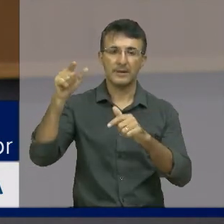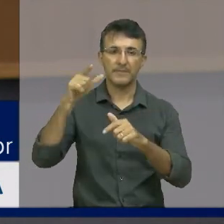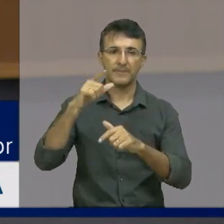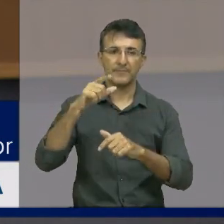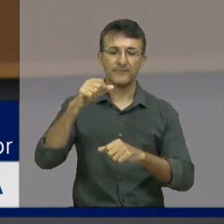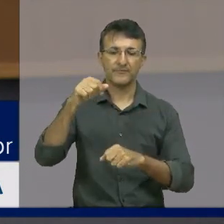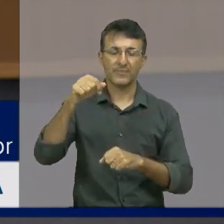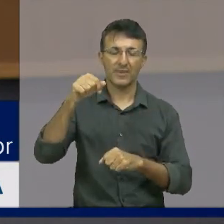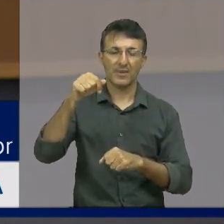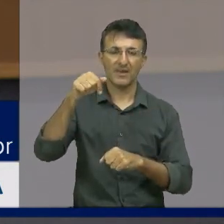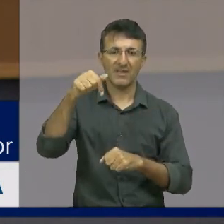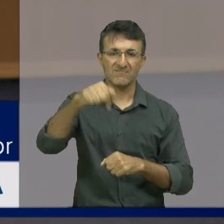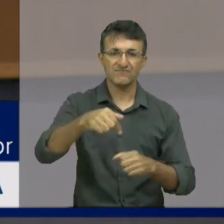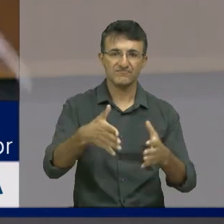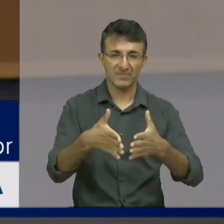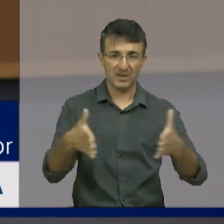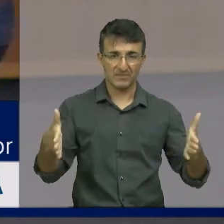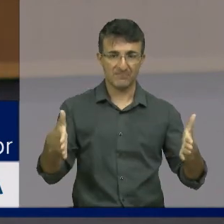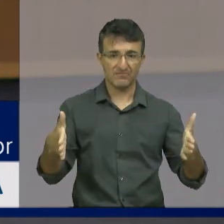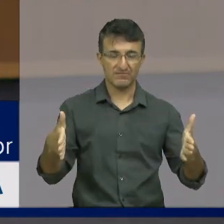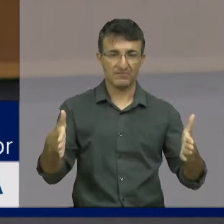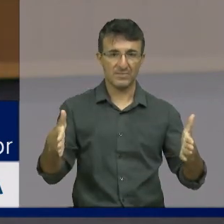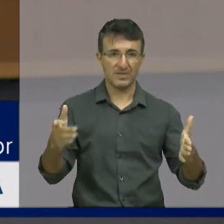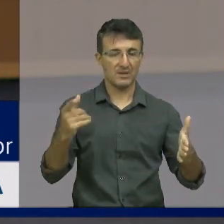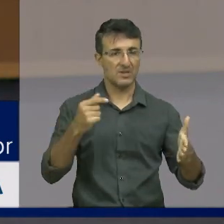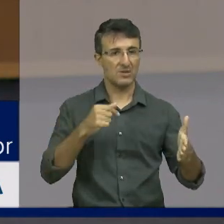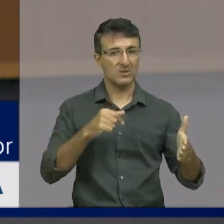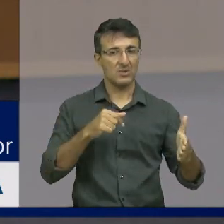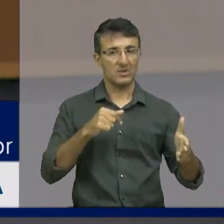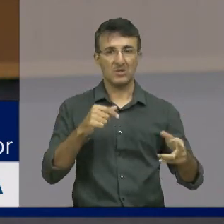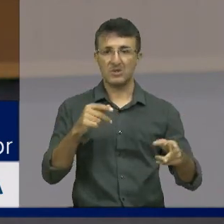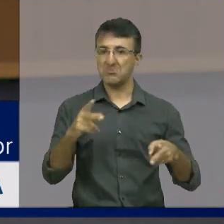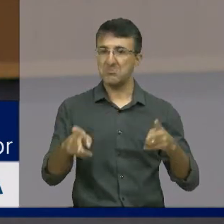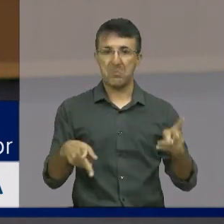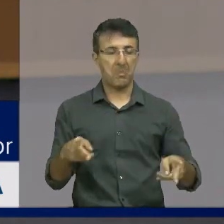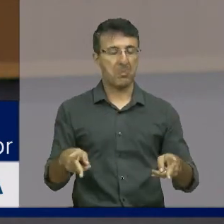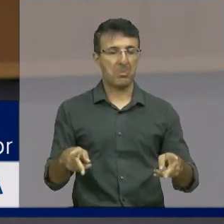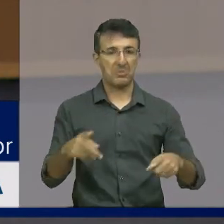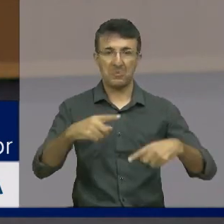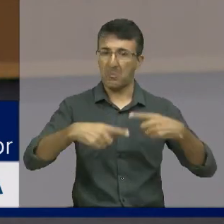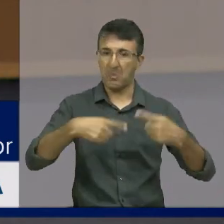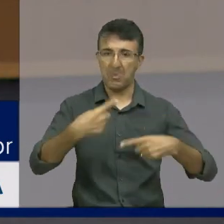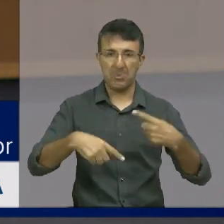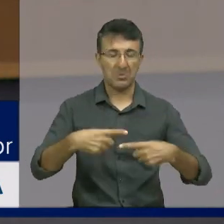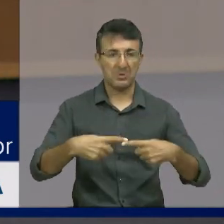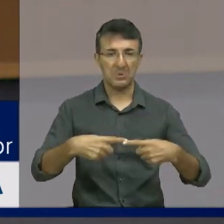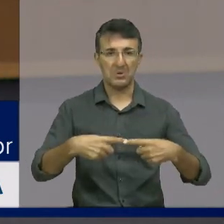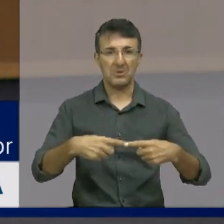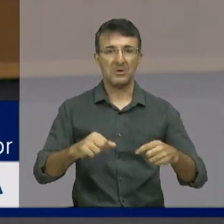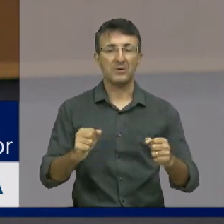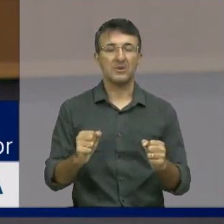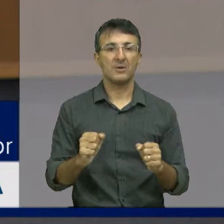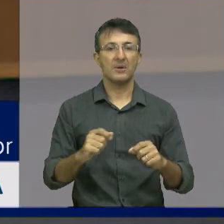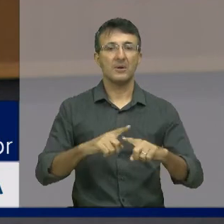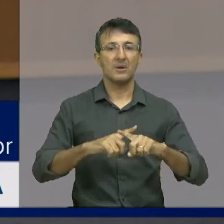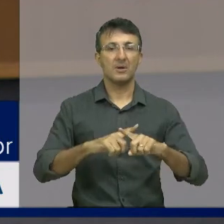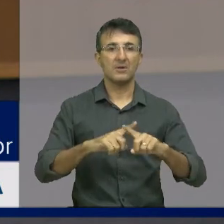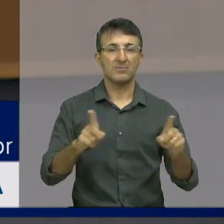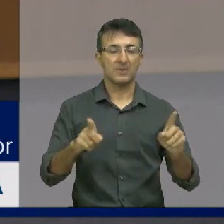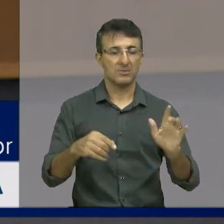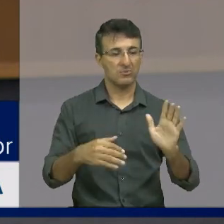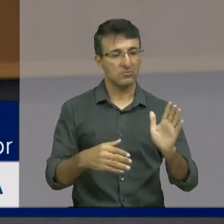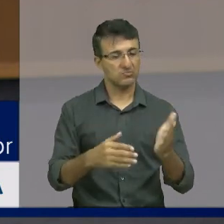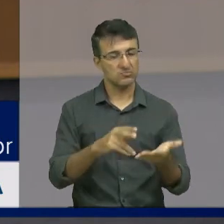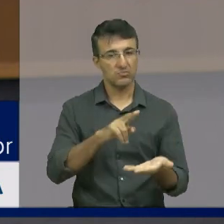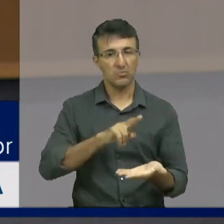espaço que não pode ser político, como foi dito aqui, inclusive, no documento que eu li, mas um documento técnico